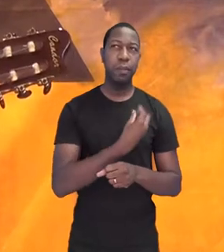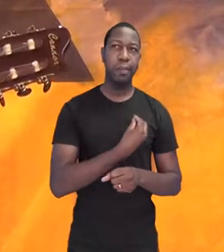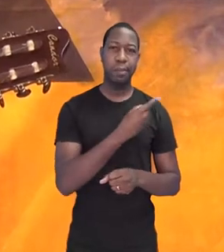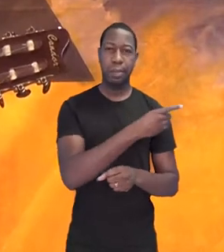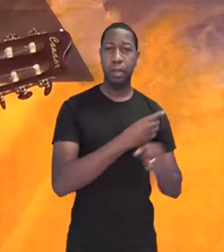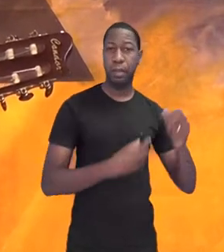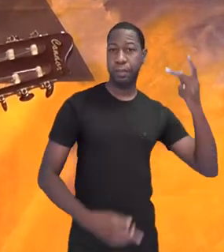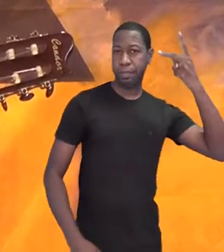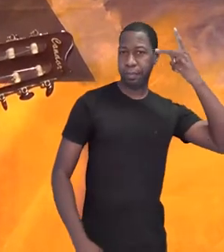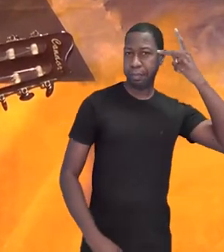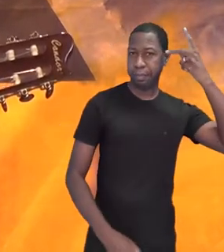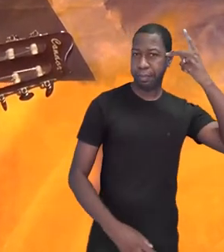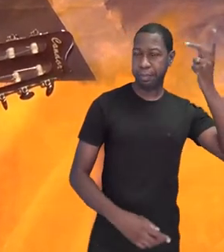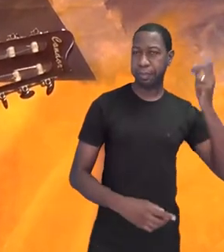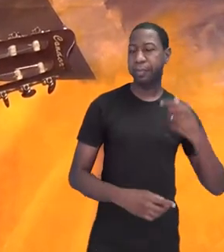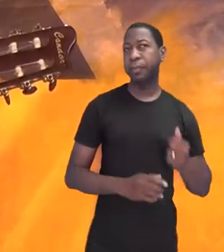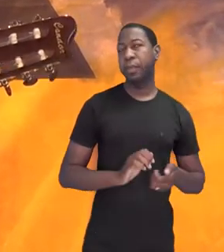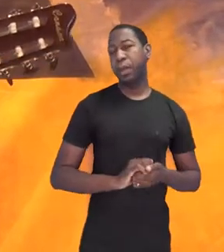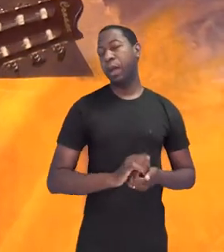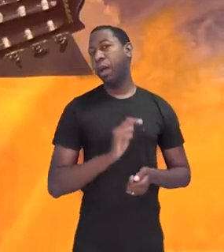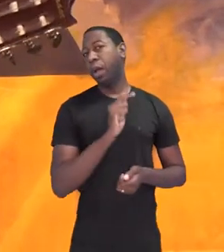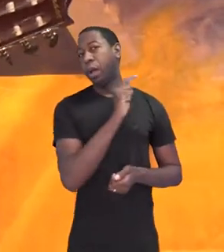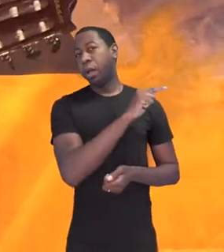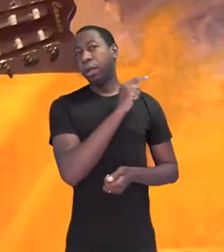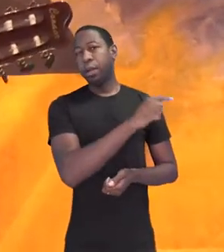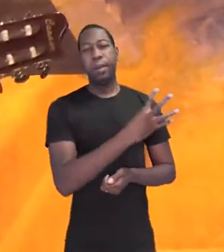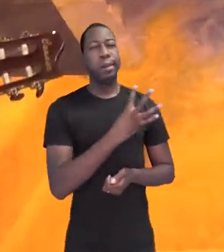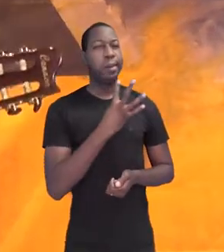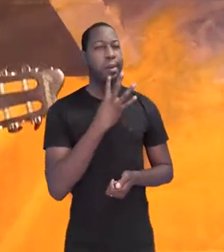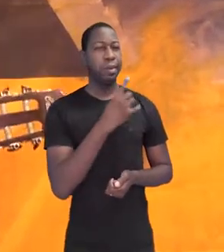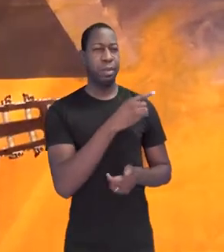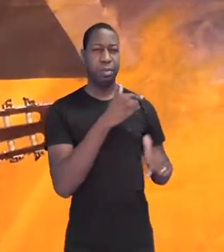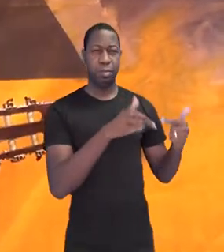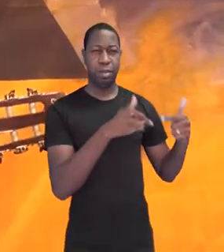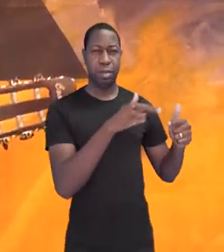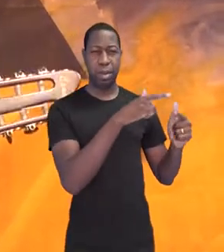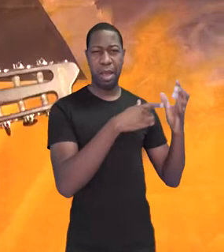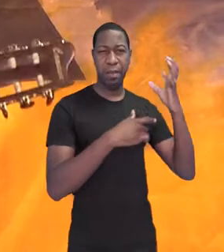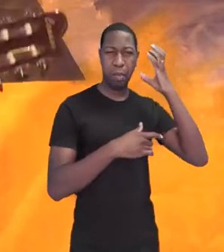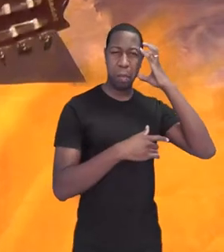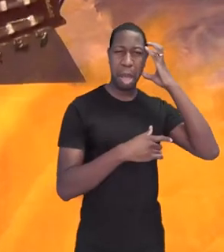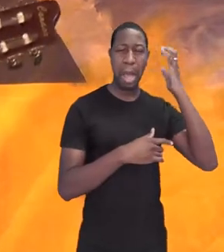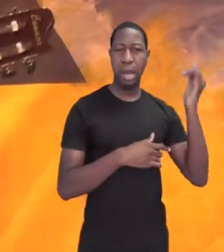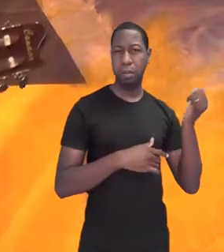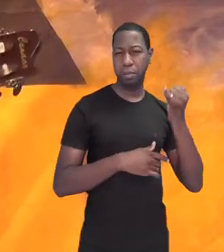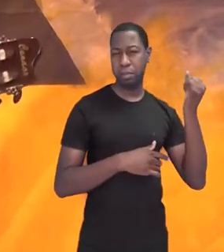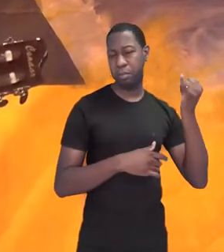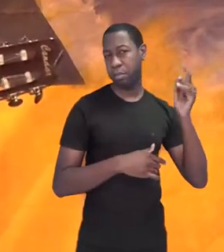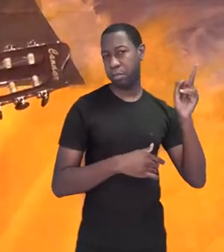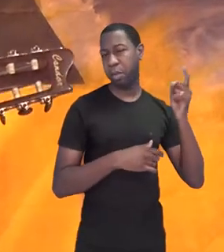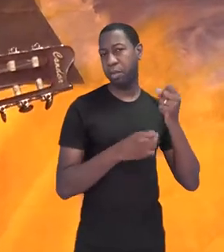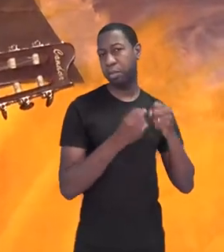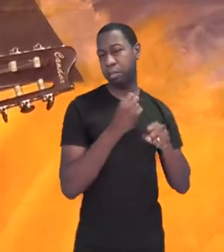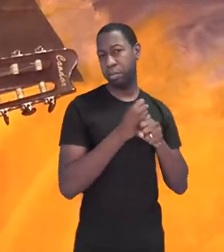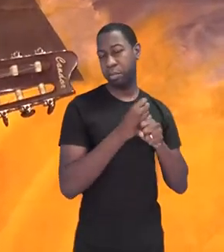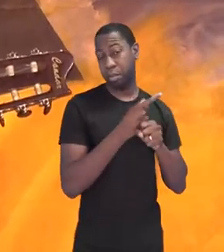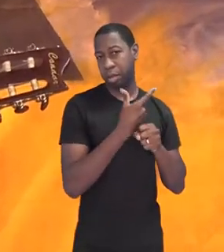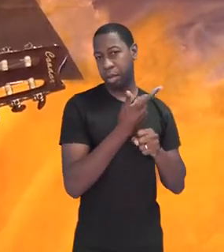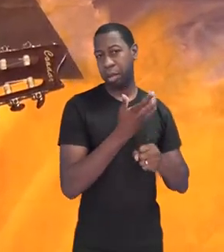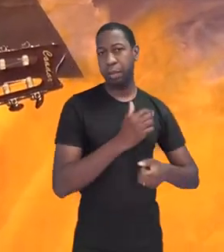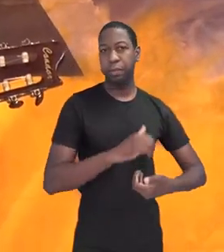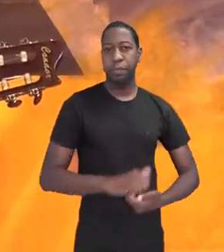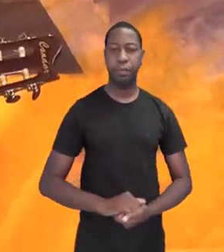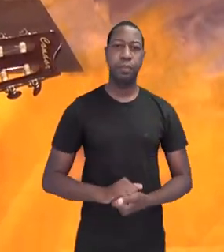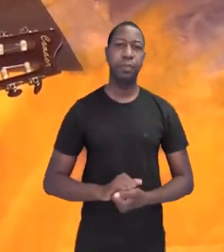estava em São Paulo e aí eu conheci uma pessoa que era da Rádio Eldorado, uma rádio super importante lá, ligada ao